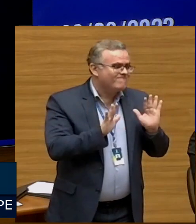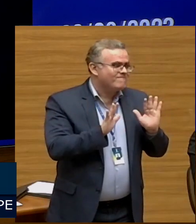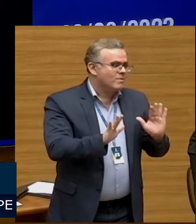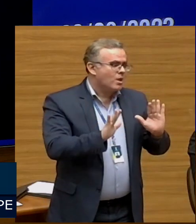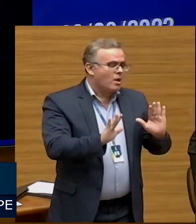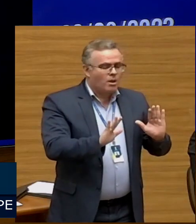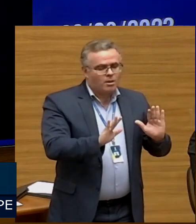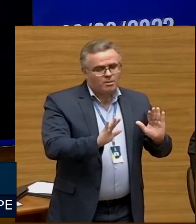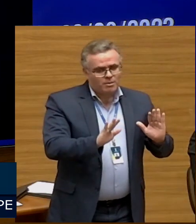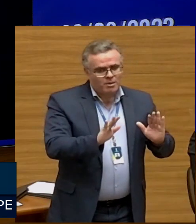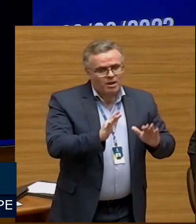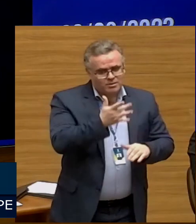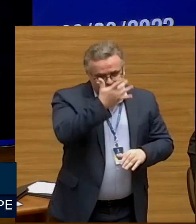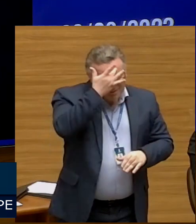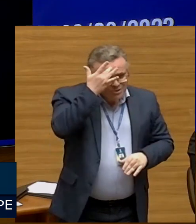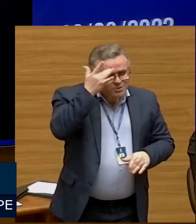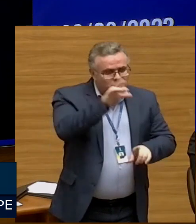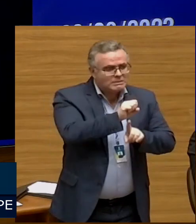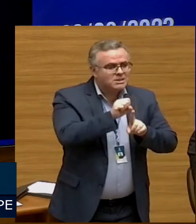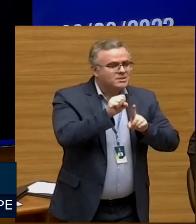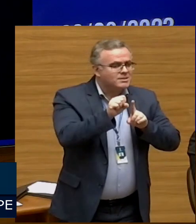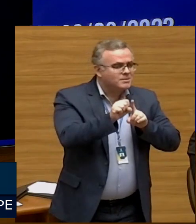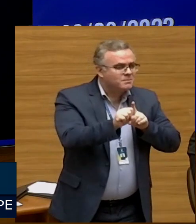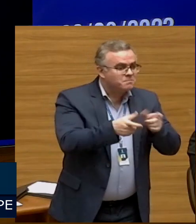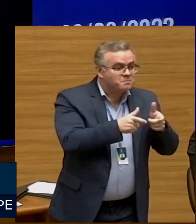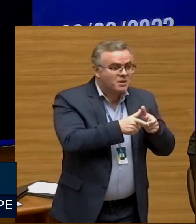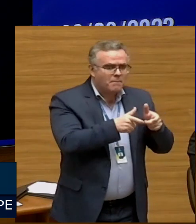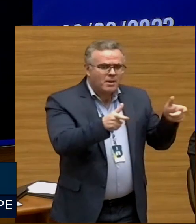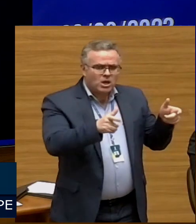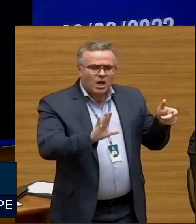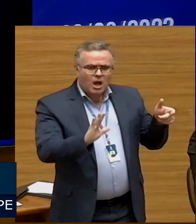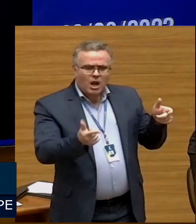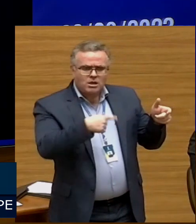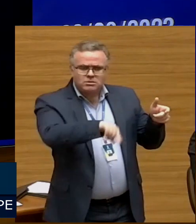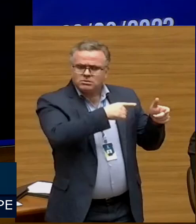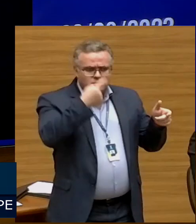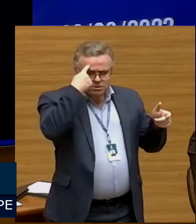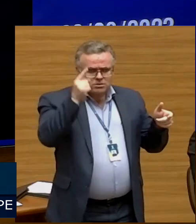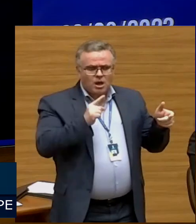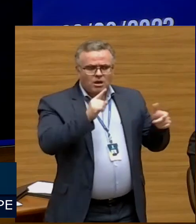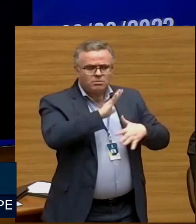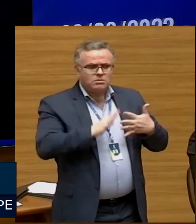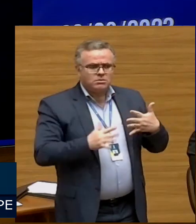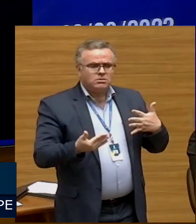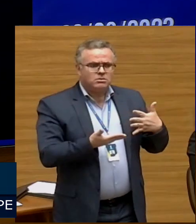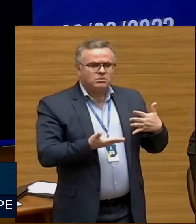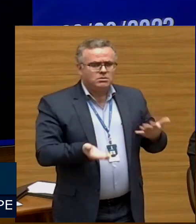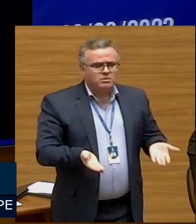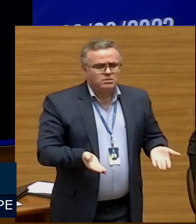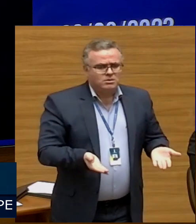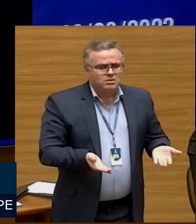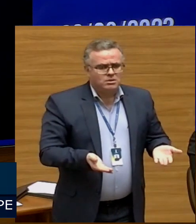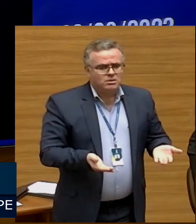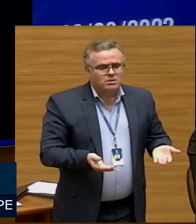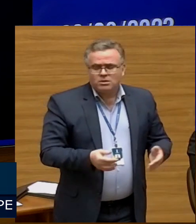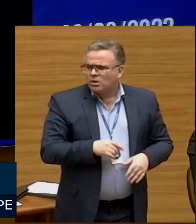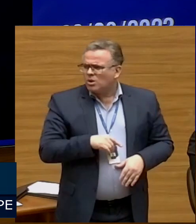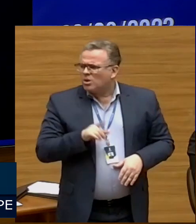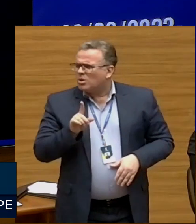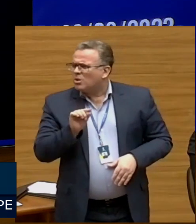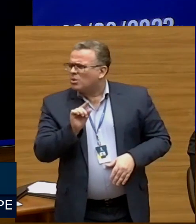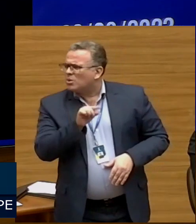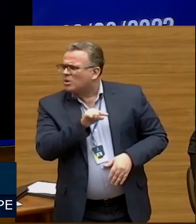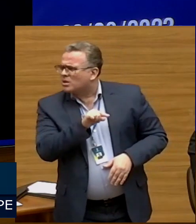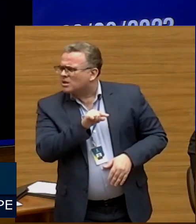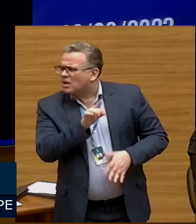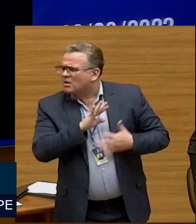as pessoas na sociedade, a sua grande maioria, não sabem Libras. Algumas nem sequer sabem o que